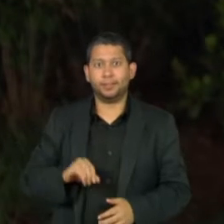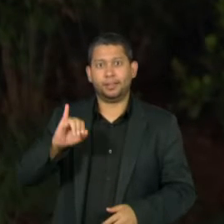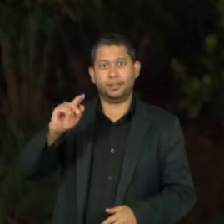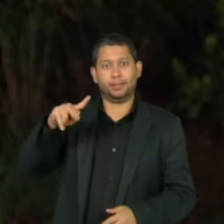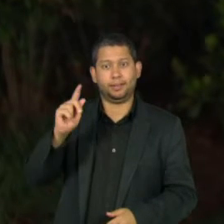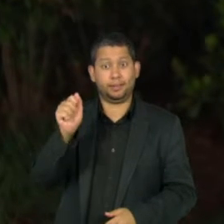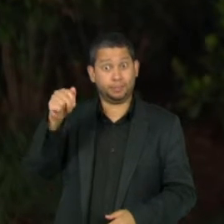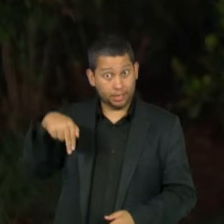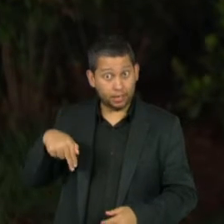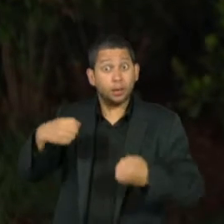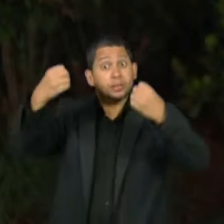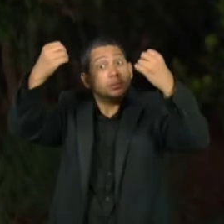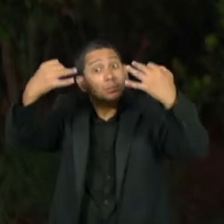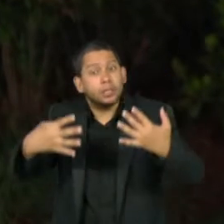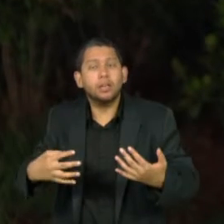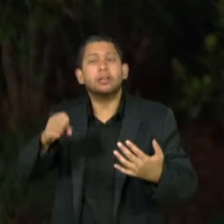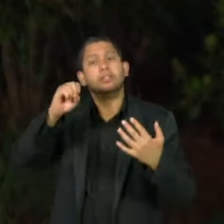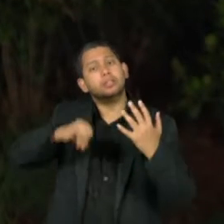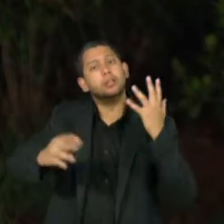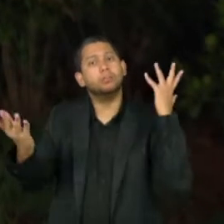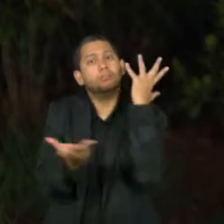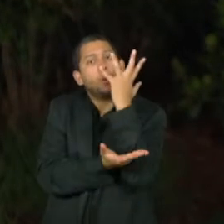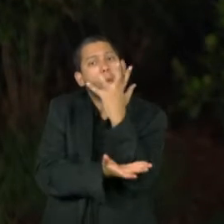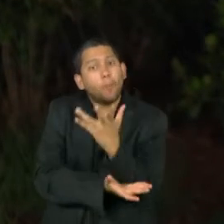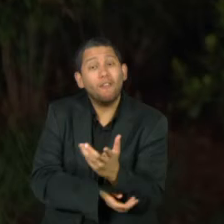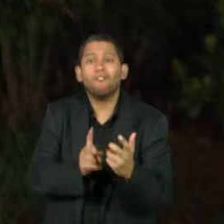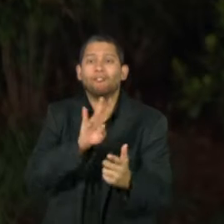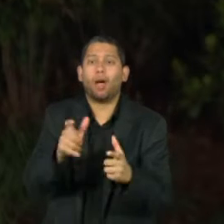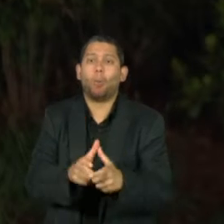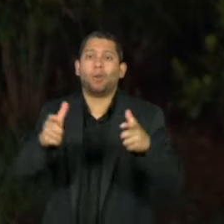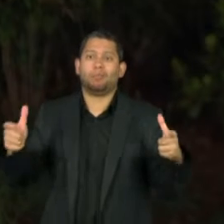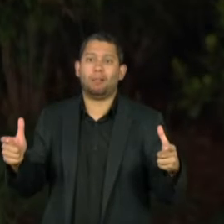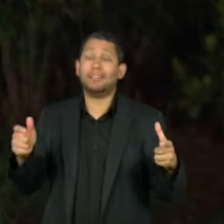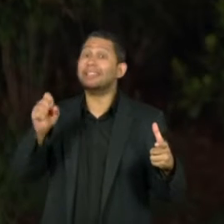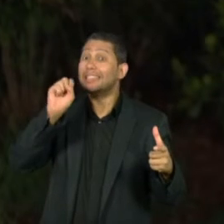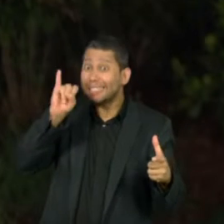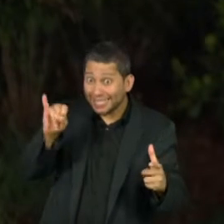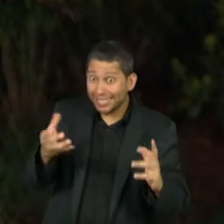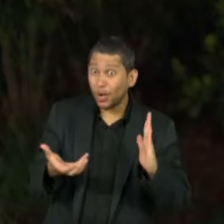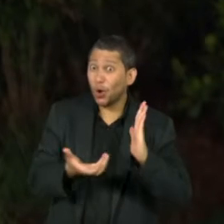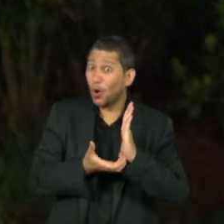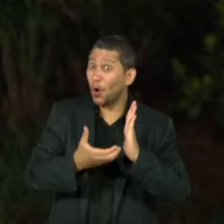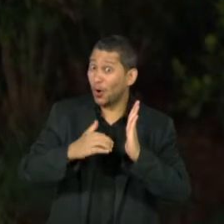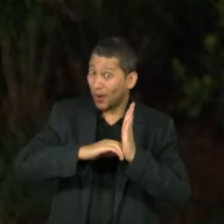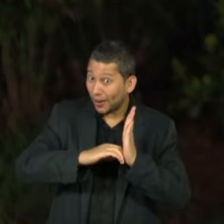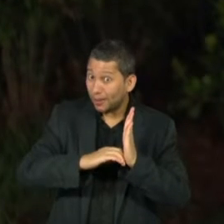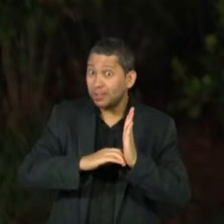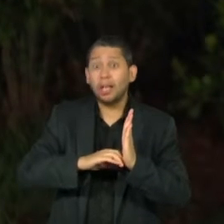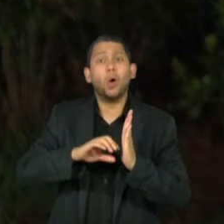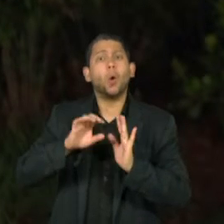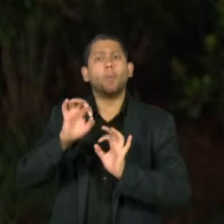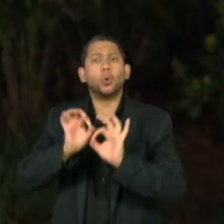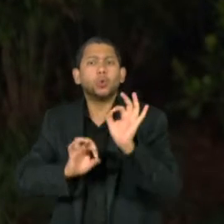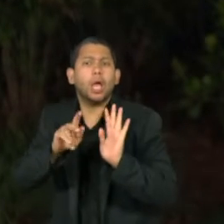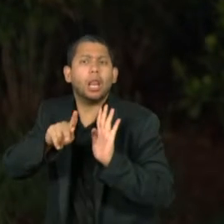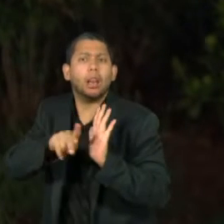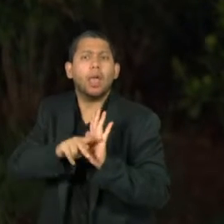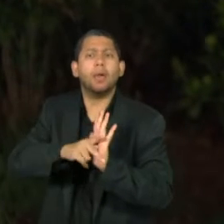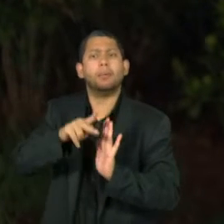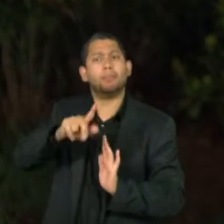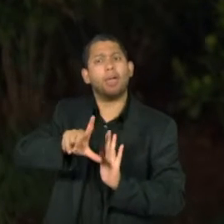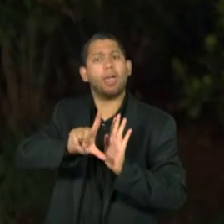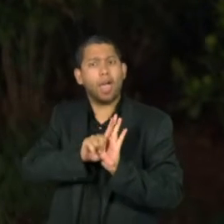que o desmatamento pode crescer ainda mais se o Congresso Nacional aprovar projetos de lei que defendem